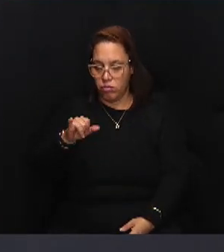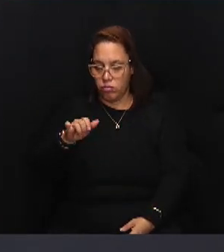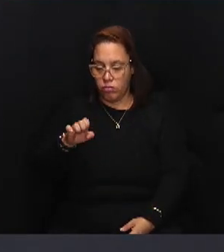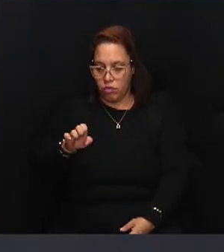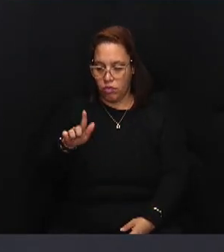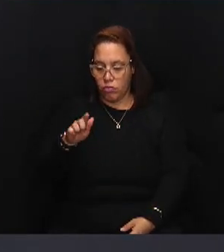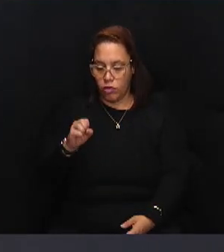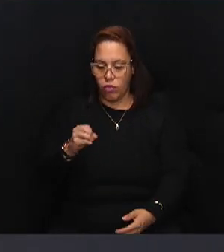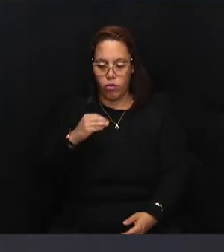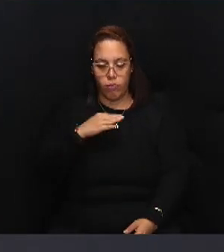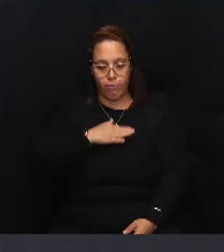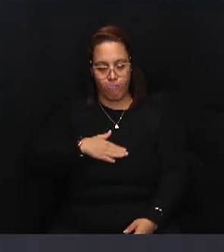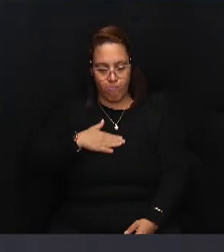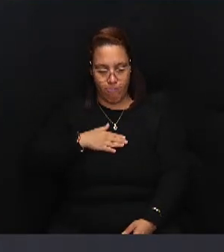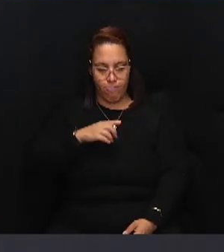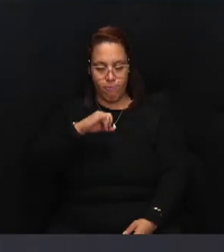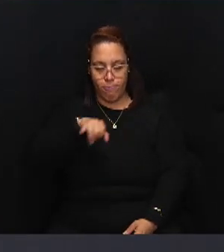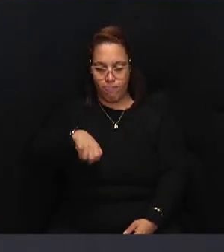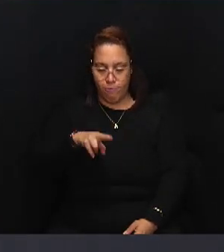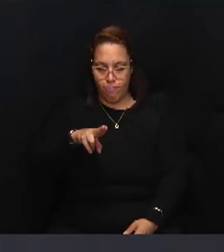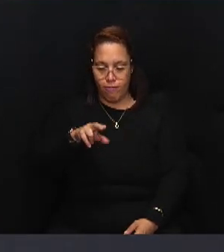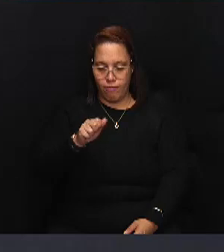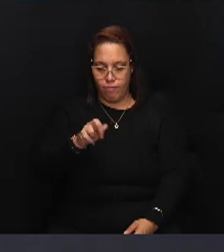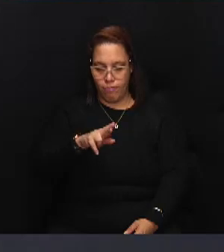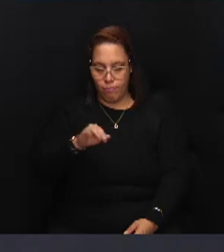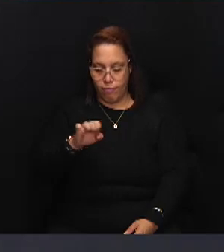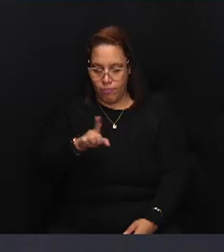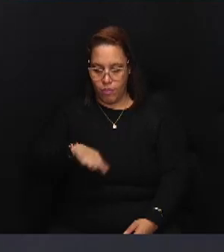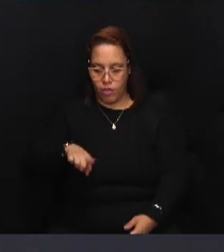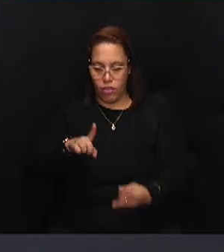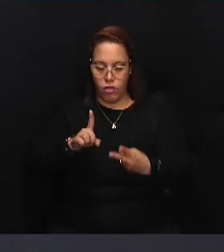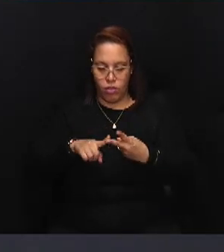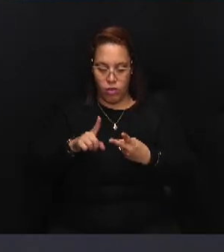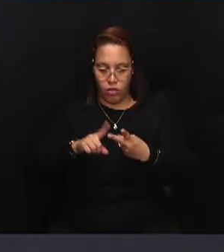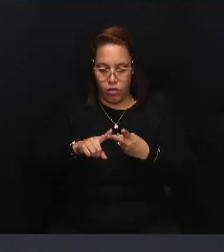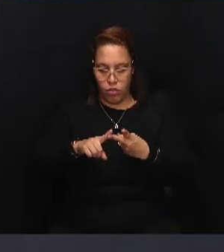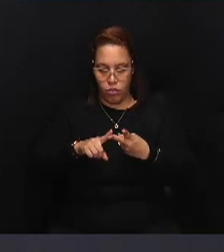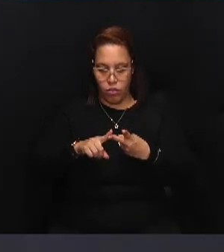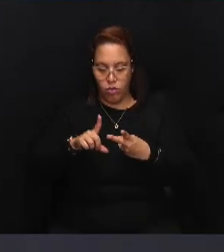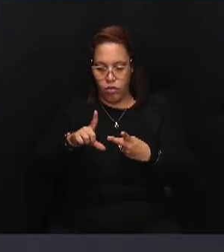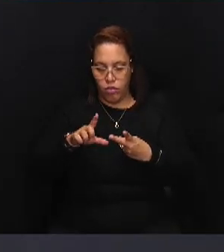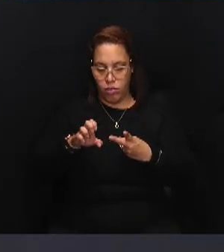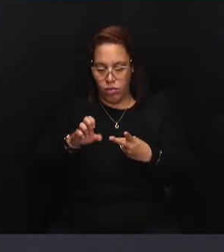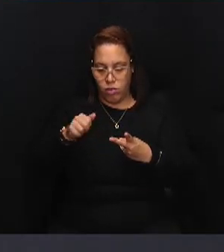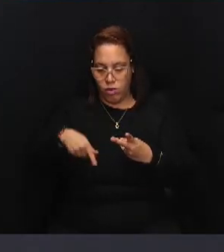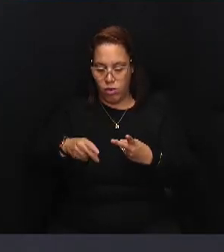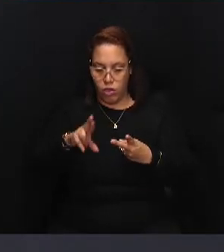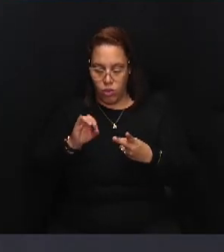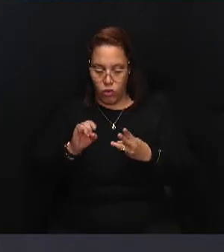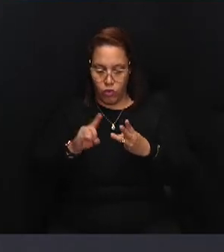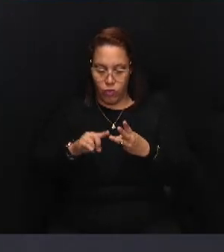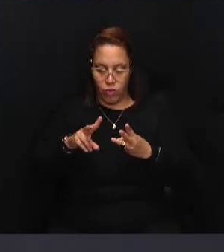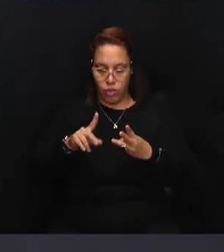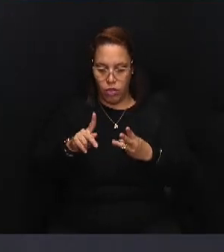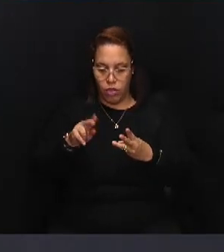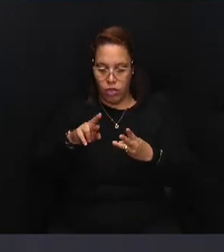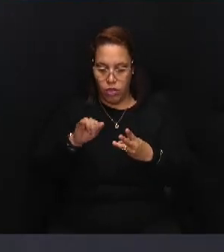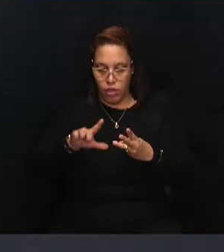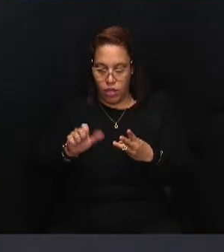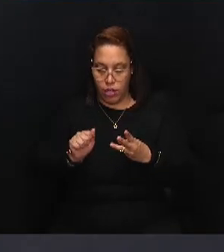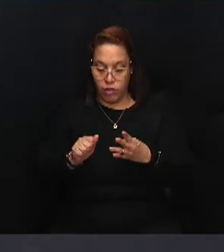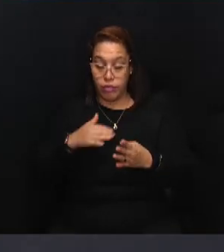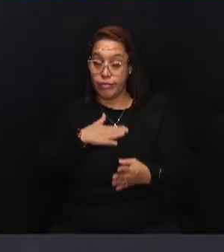aqui com o doutor Leandro, o Juarez, velho batalhador de há muito tempo já, o nosso amigo Juarez, e a doutora Carla,